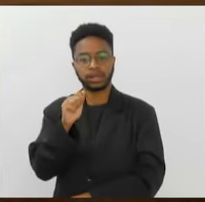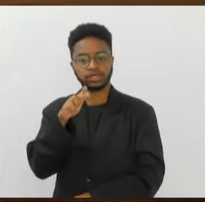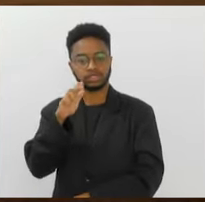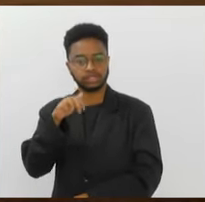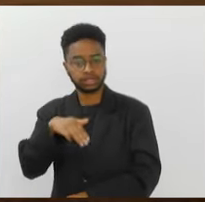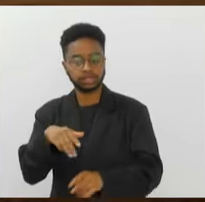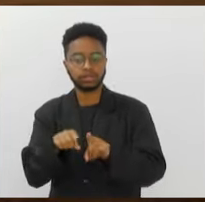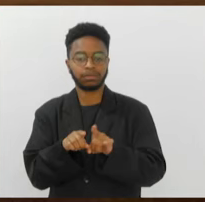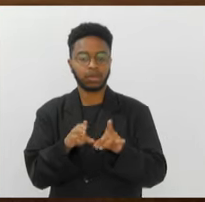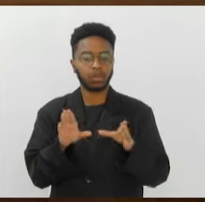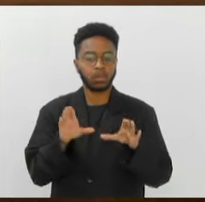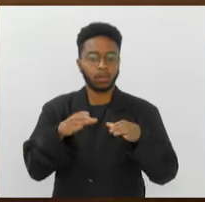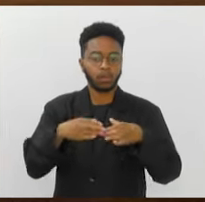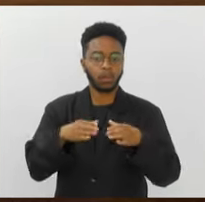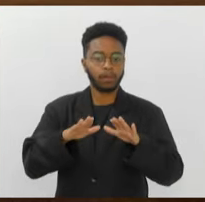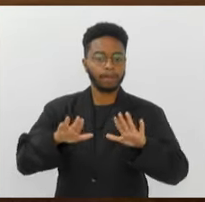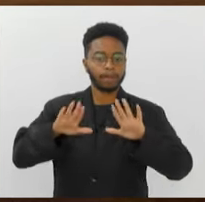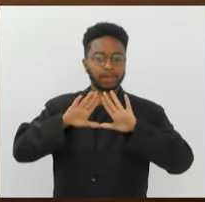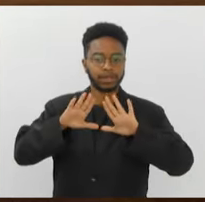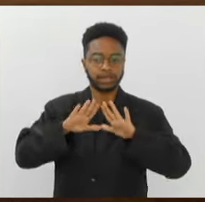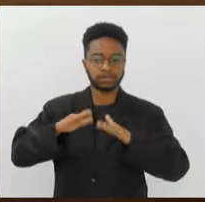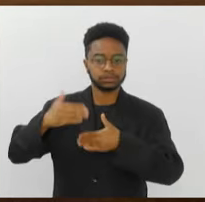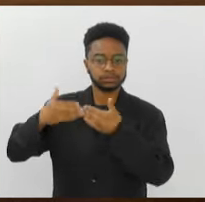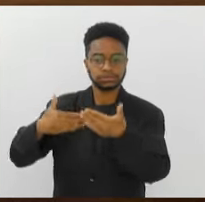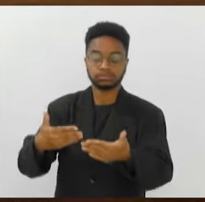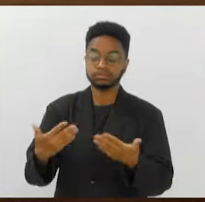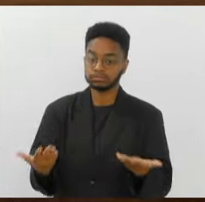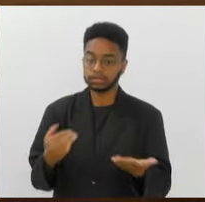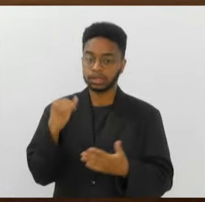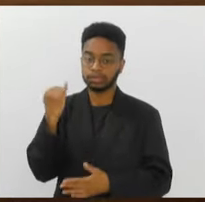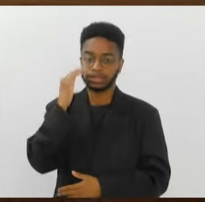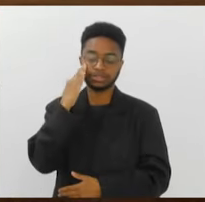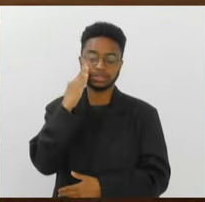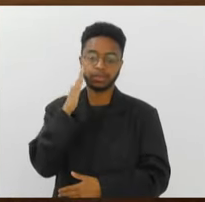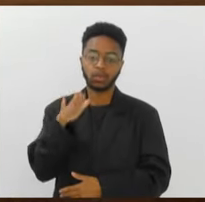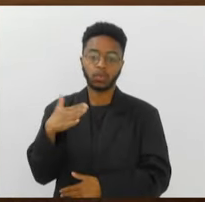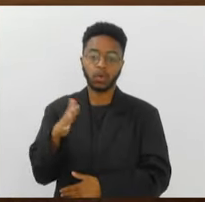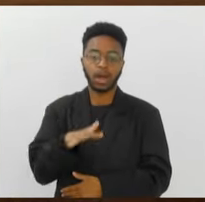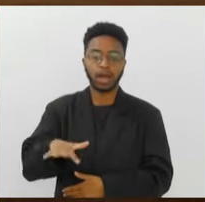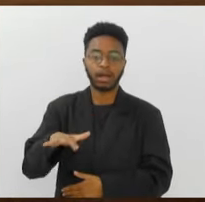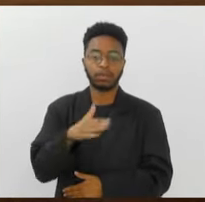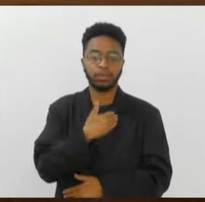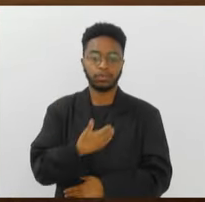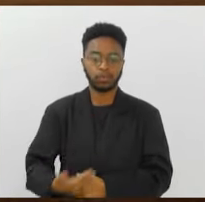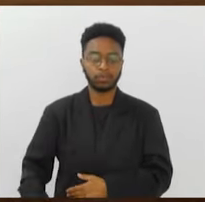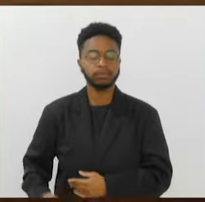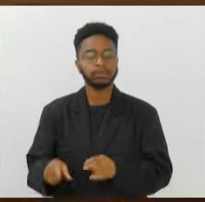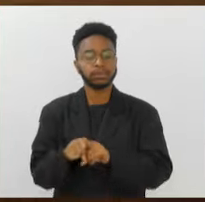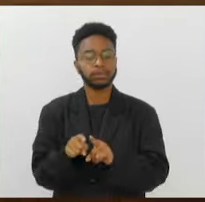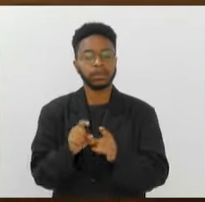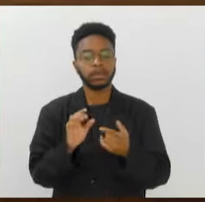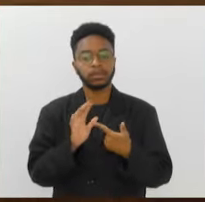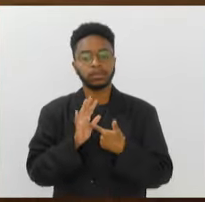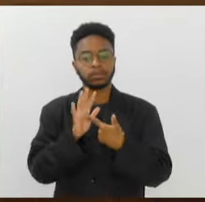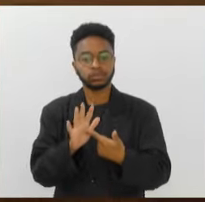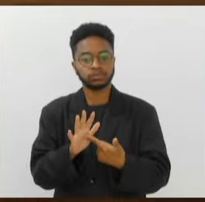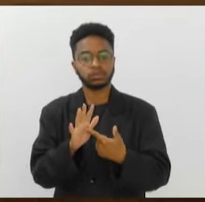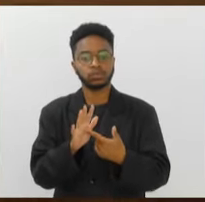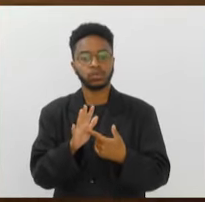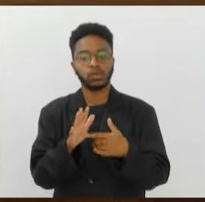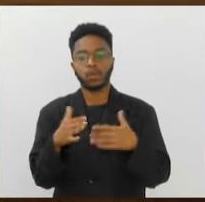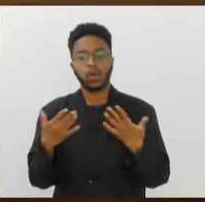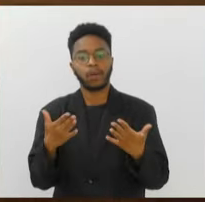milícia. Então é fundamental a gente saber quais são essas terras públicas, dar uma destinação